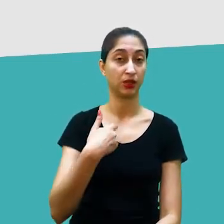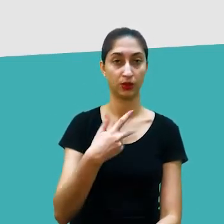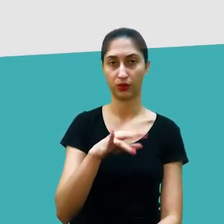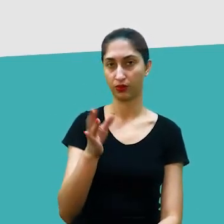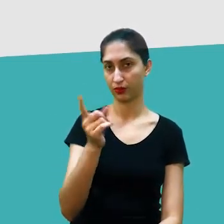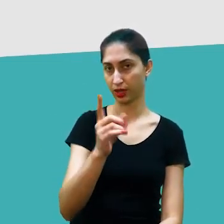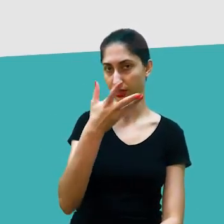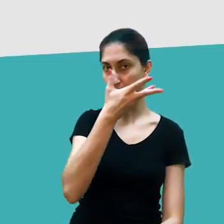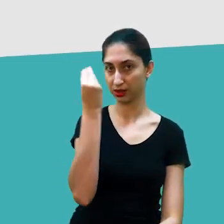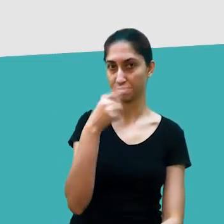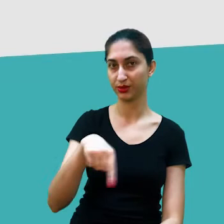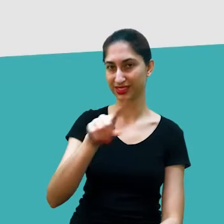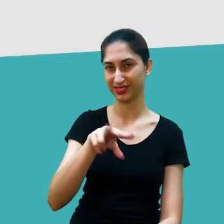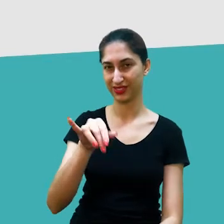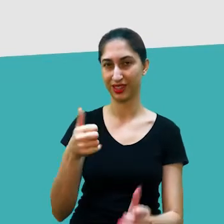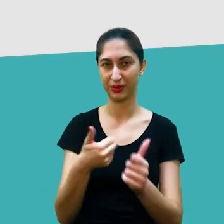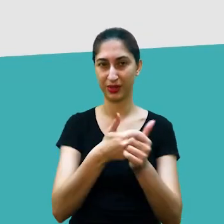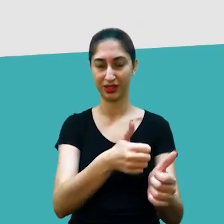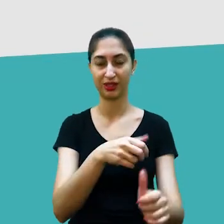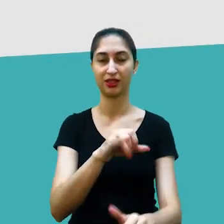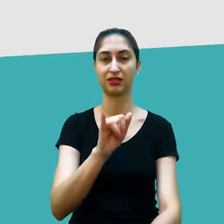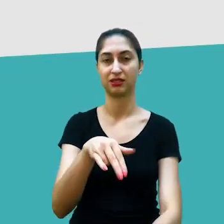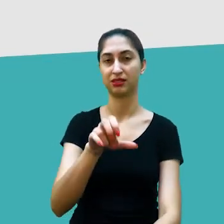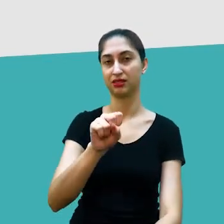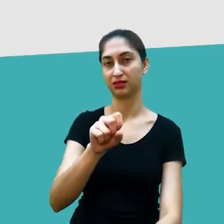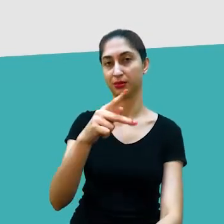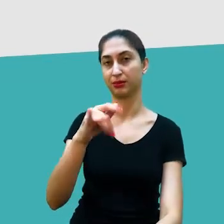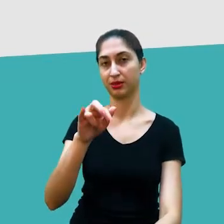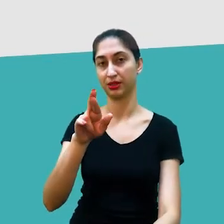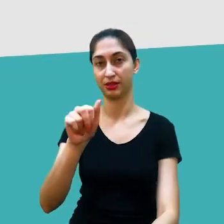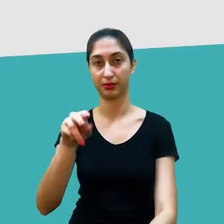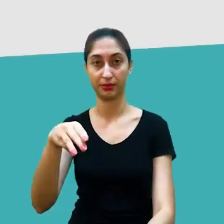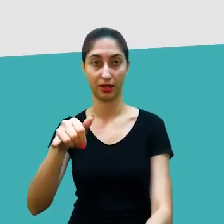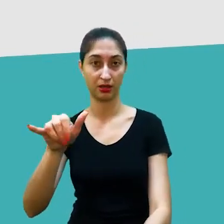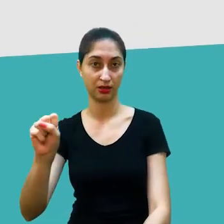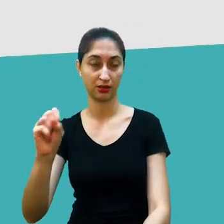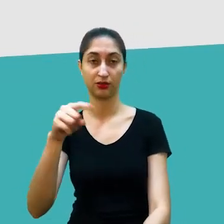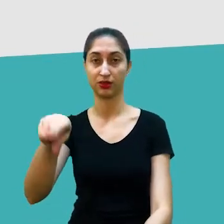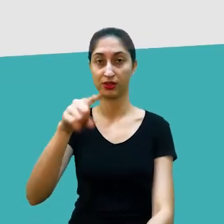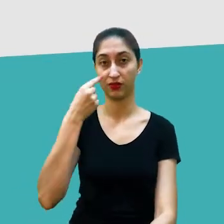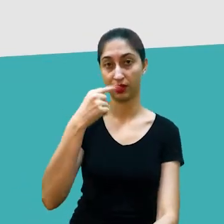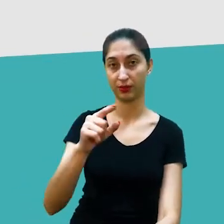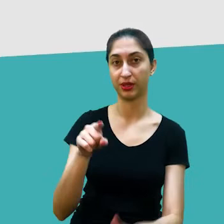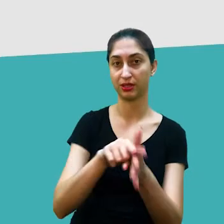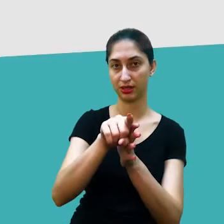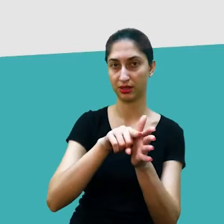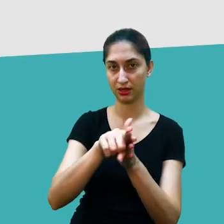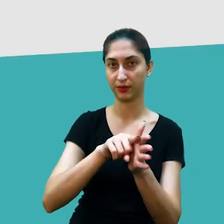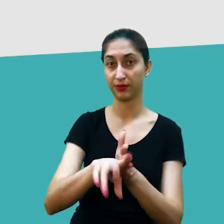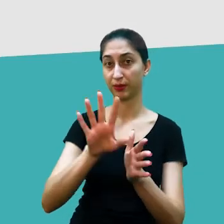vão acompanhar o Inspira Mais, acompanhem o Inspira Mais pelas redes sociais, pelo Instagram, vocês vão ter acesso à nossa pesquisa, mas eu vou dar um spoiler para